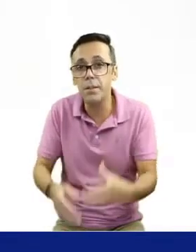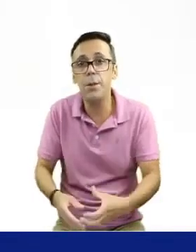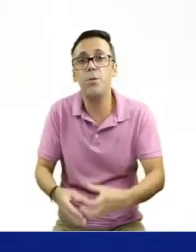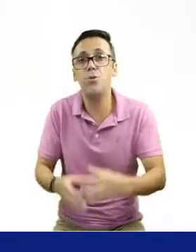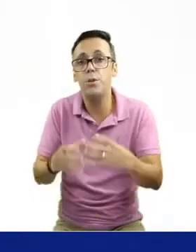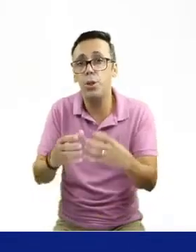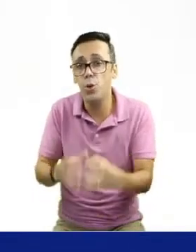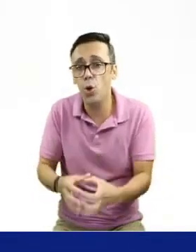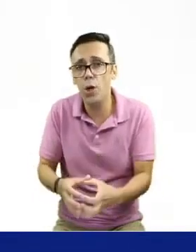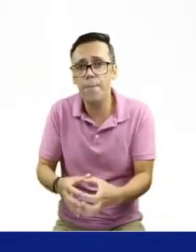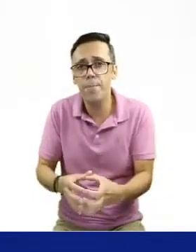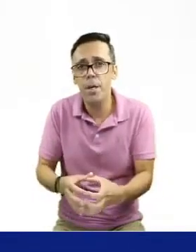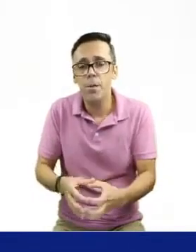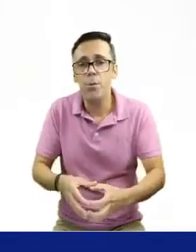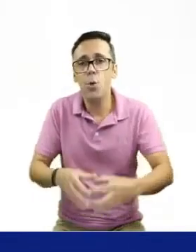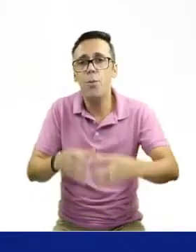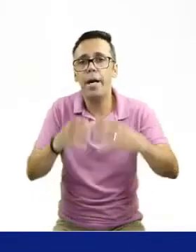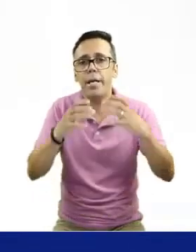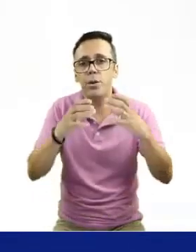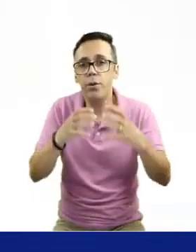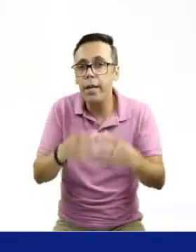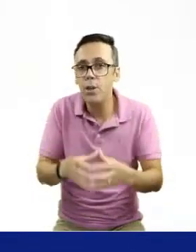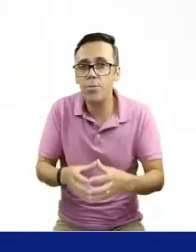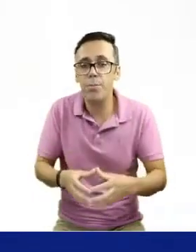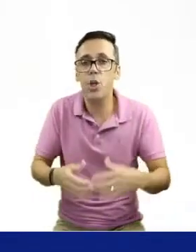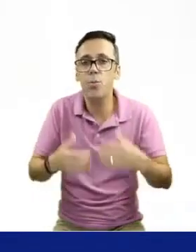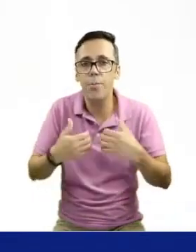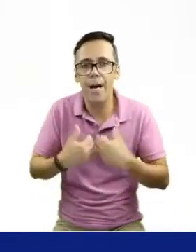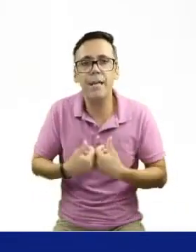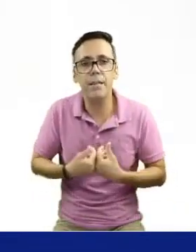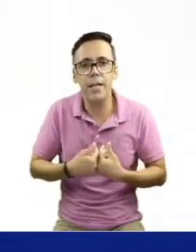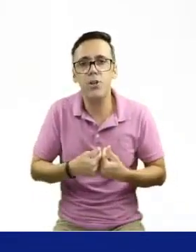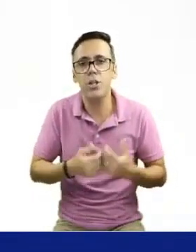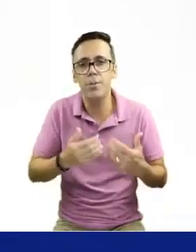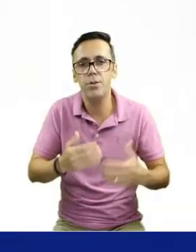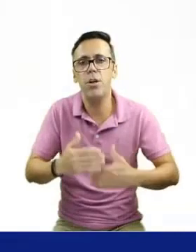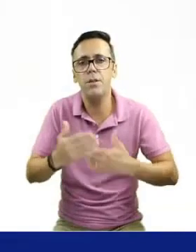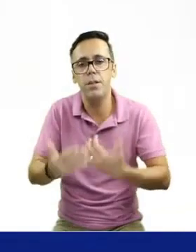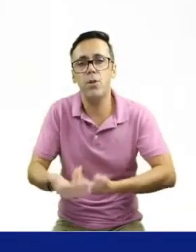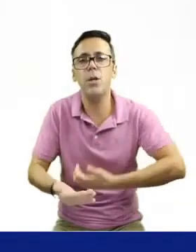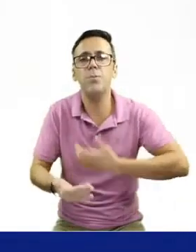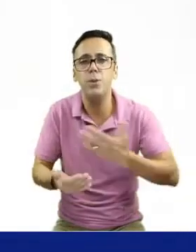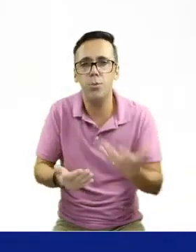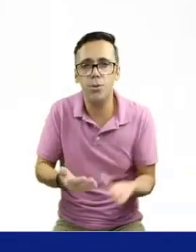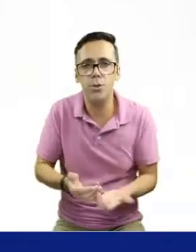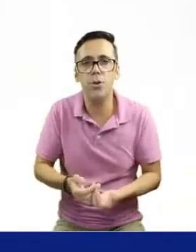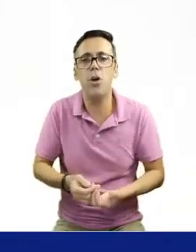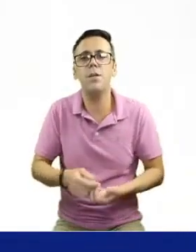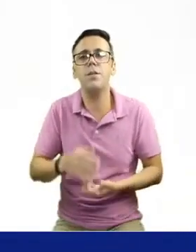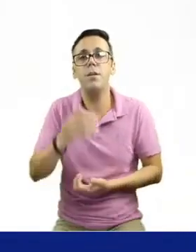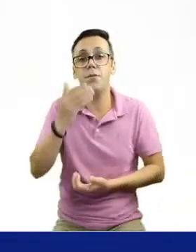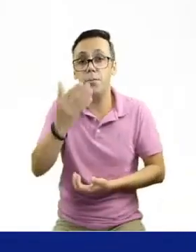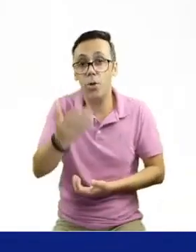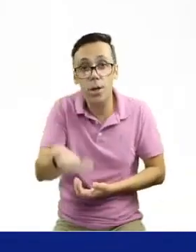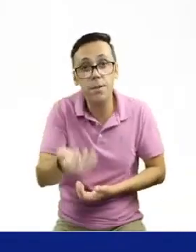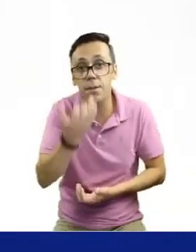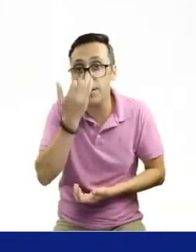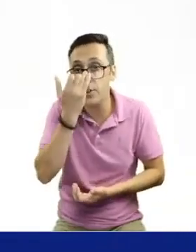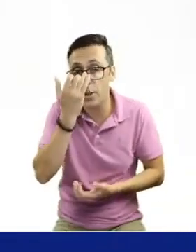pequena bem simples no interior meu pai era doente pneumopata netinha asbestose silicose pneumoconiose